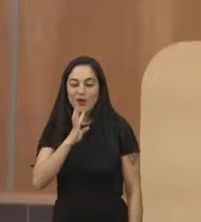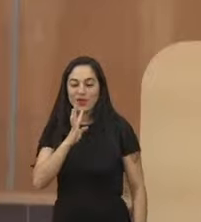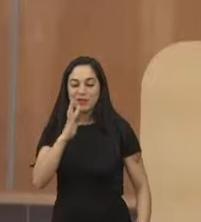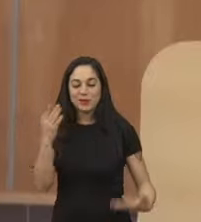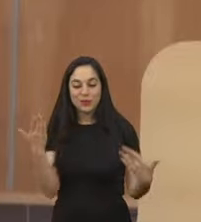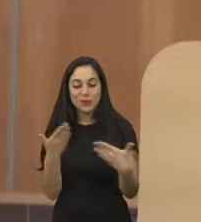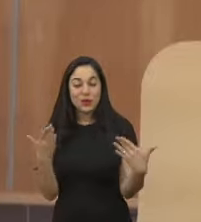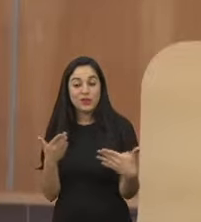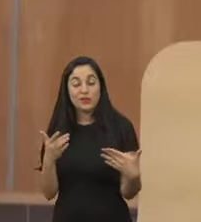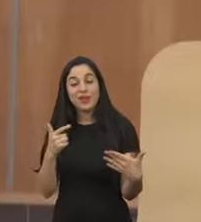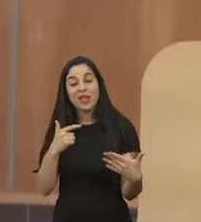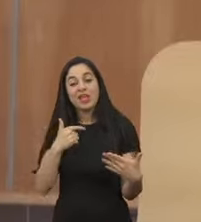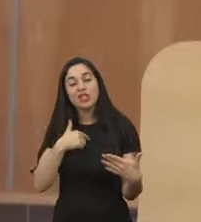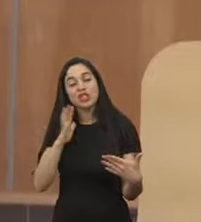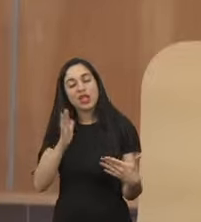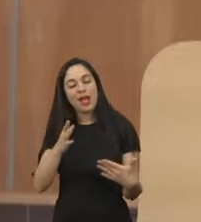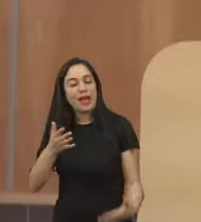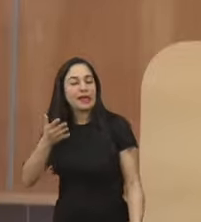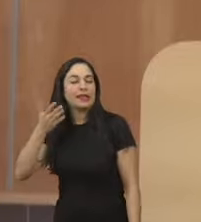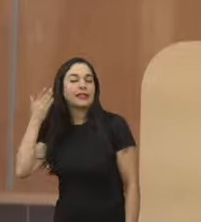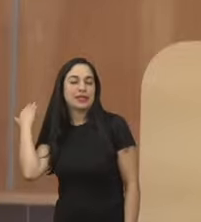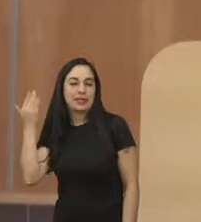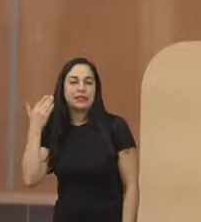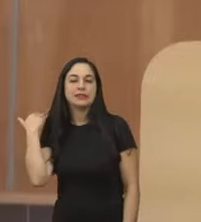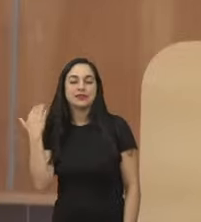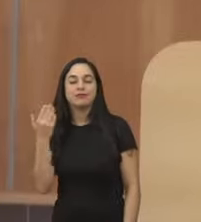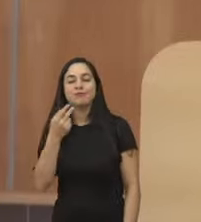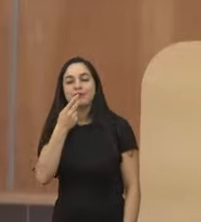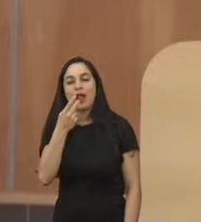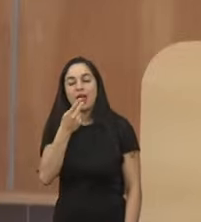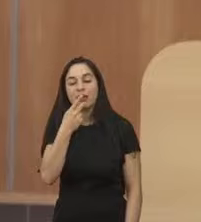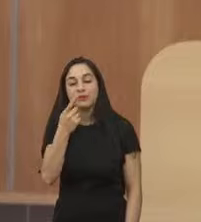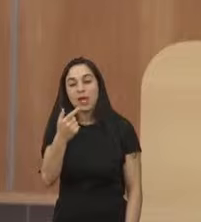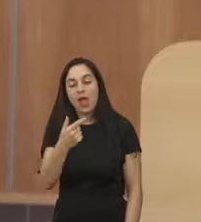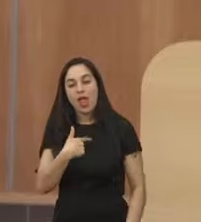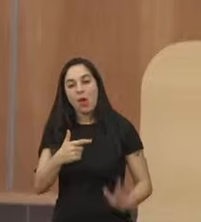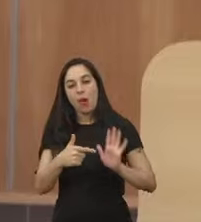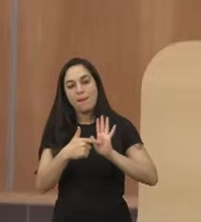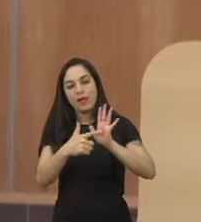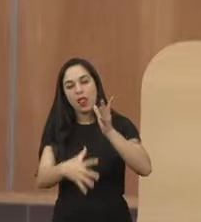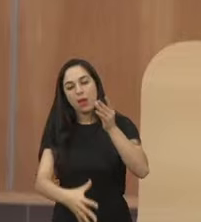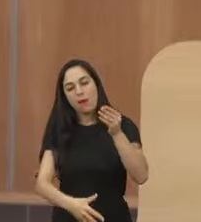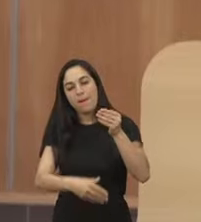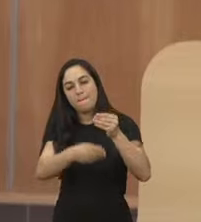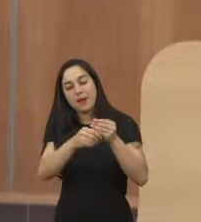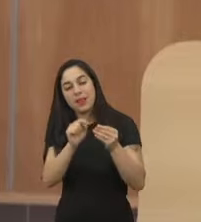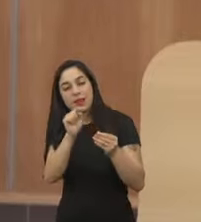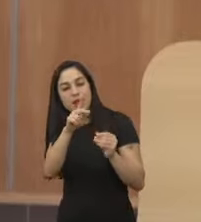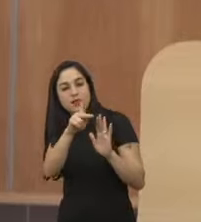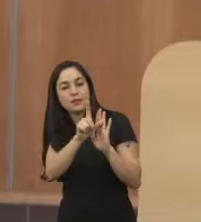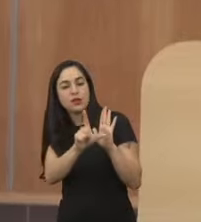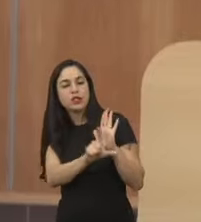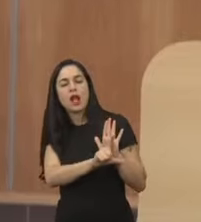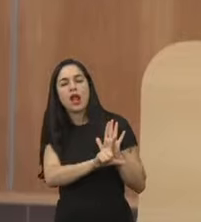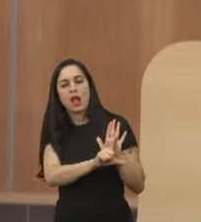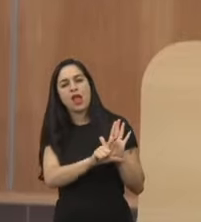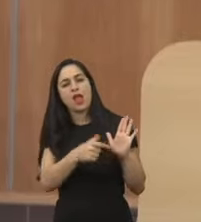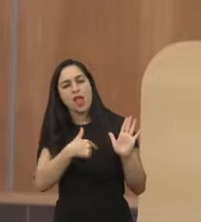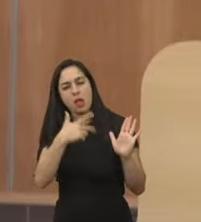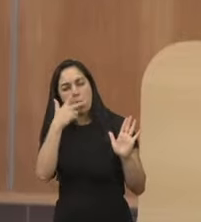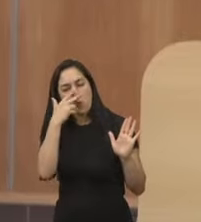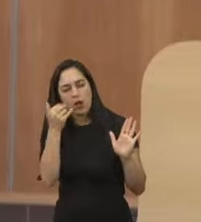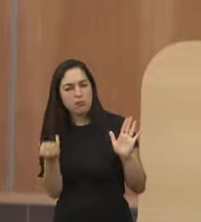Como já foi falado em outras oportunidades, eu tinha apresentado uma emenda a esse projeto, que é um projeto que eu acho que traz